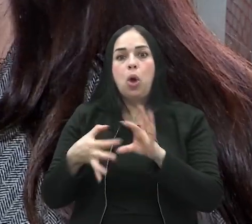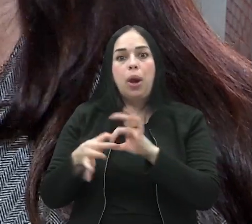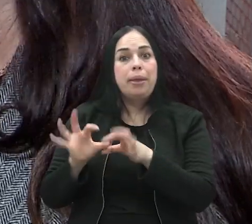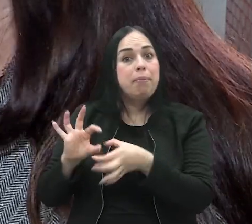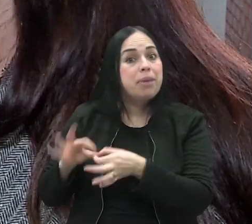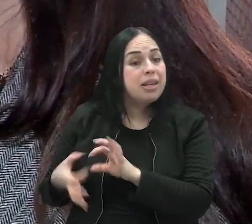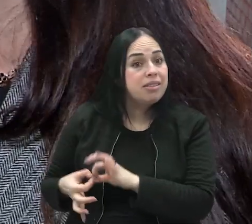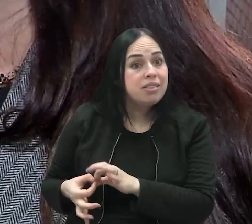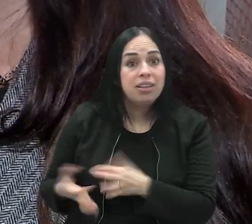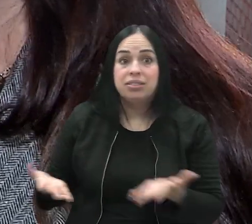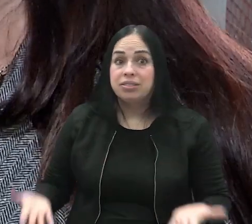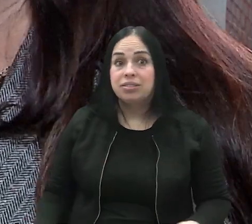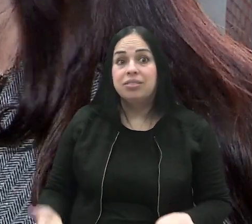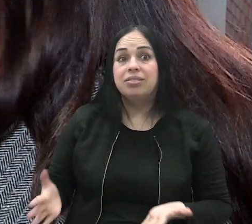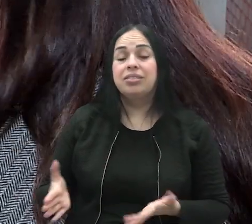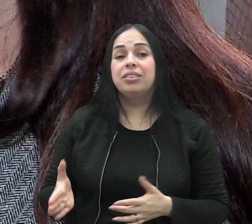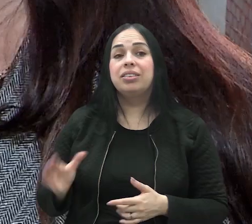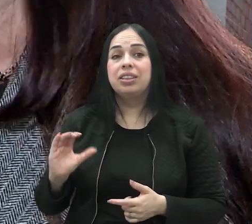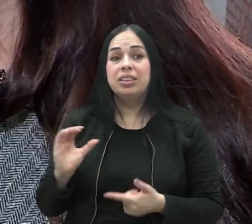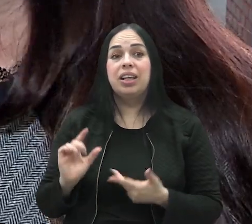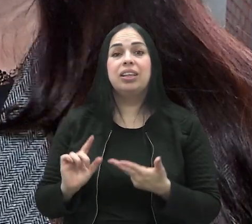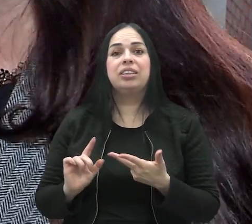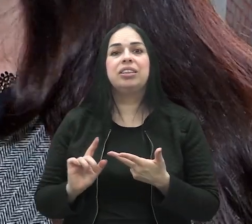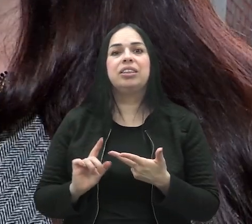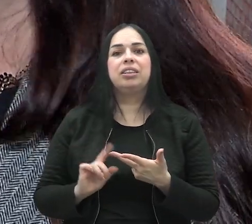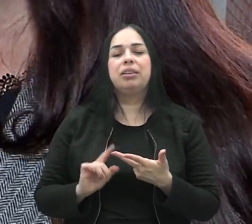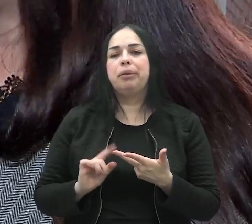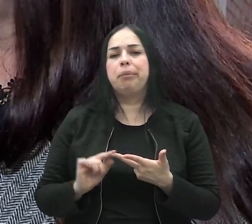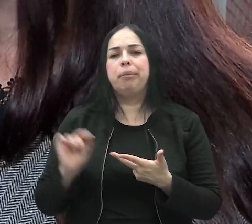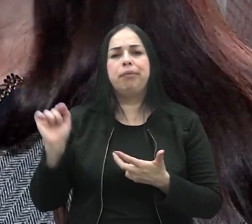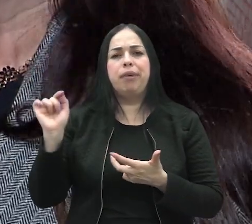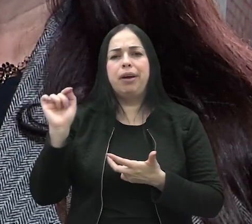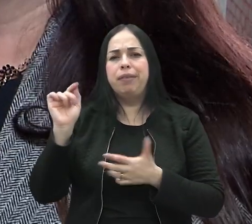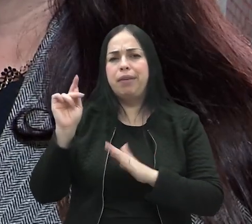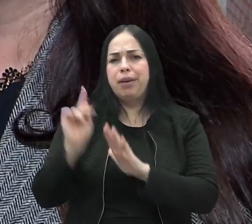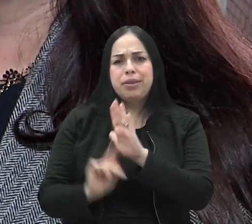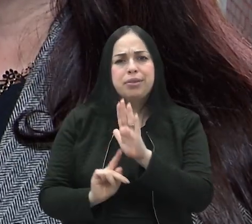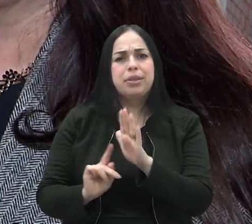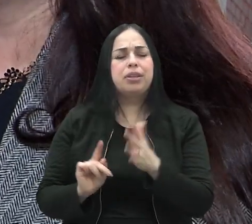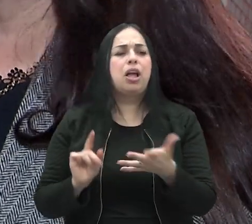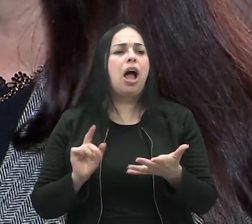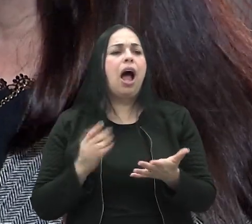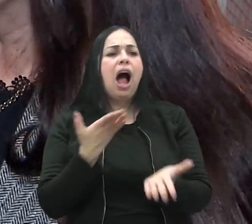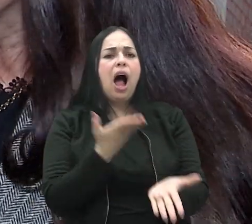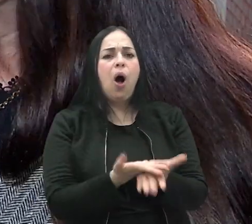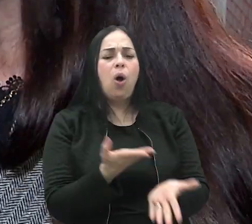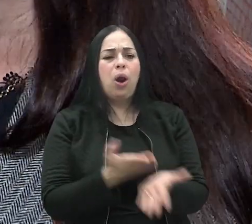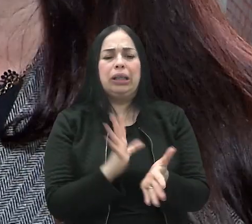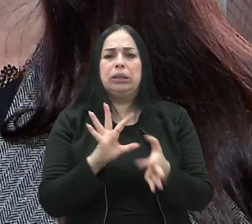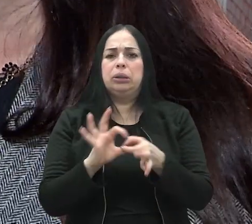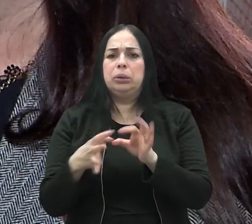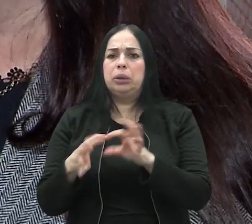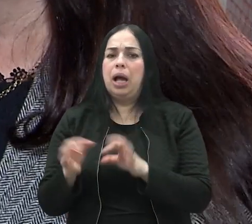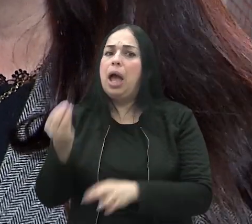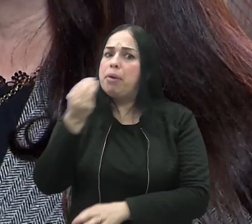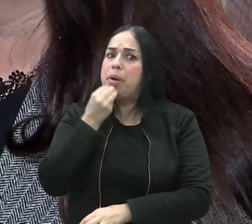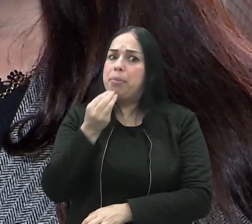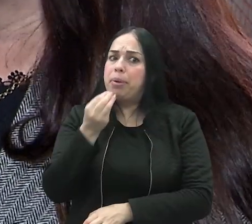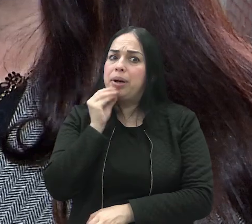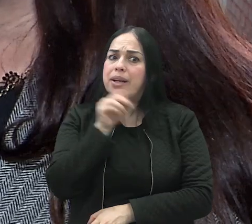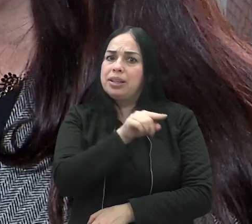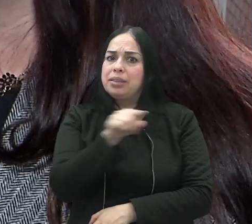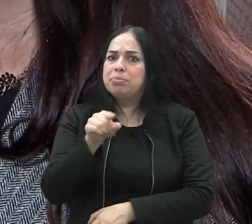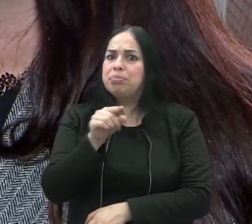nas Olimpíadas científicas, projetos de STEM, aulas olímpicas. Então, são